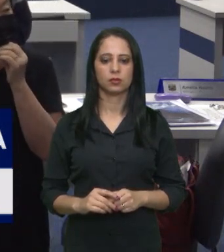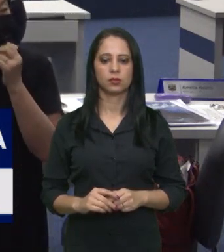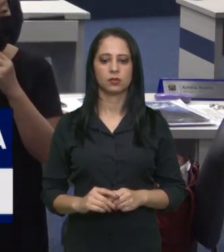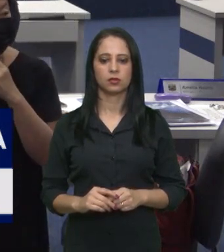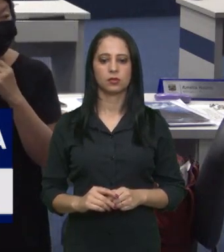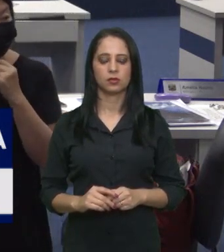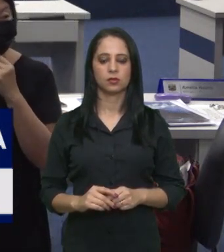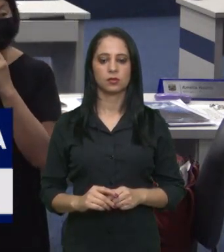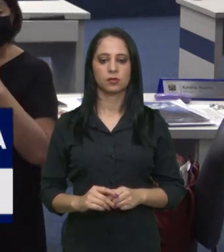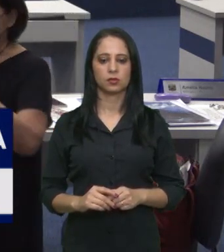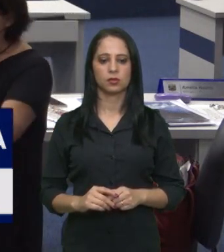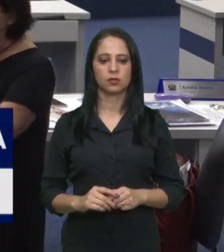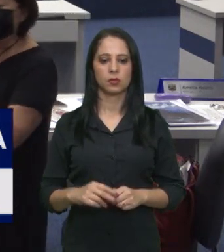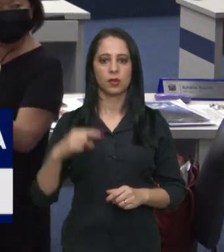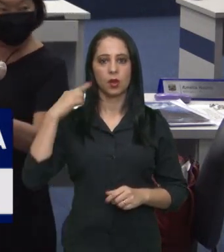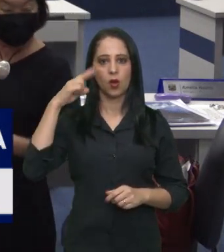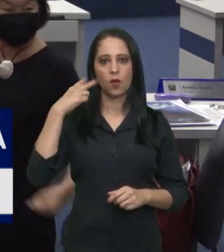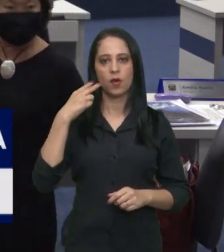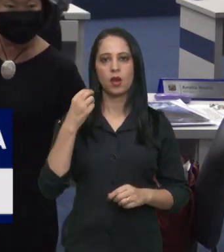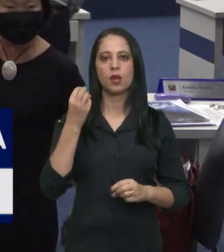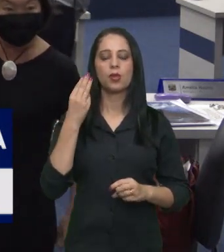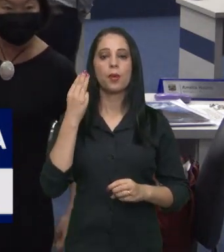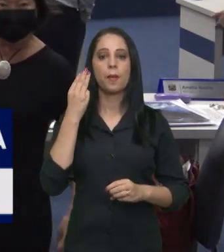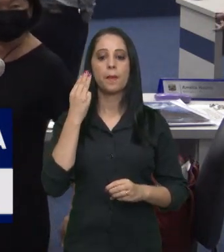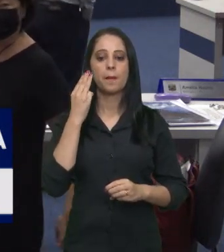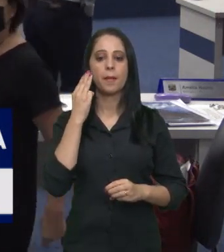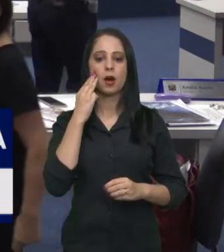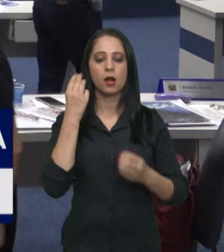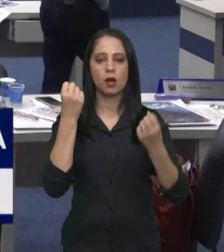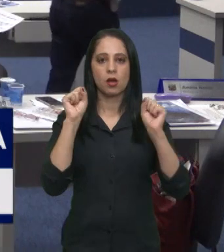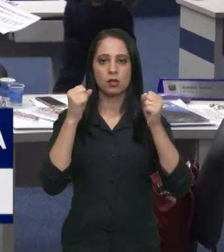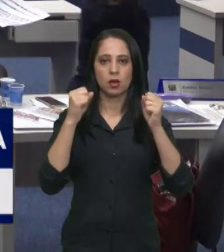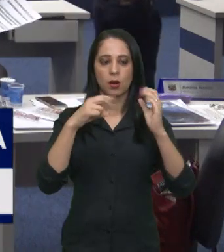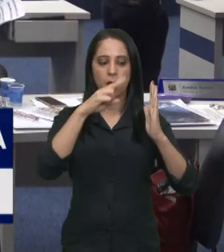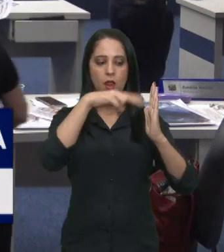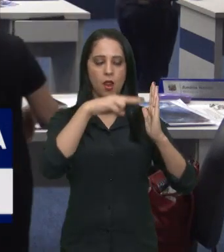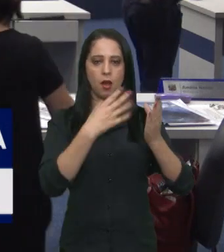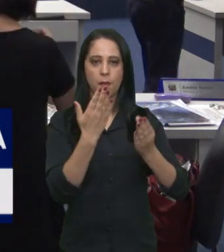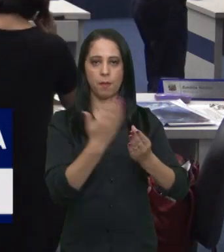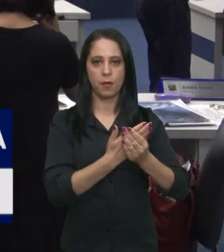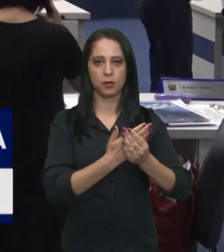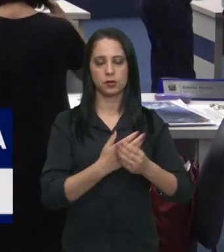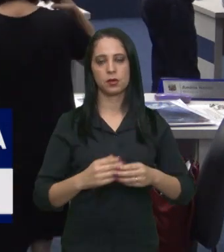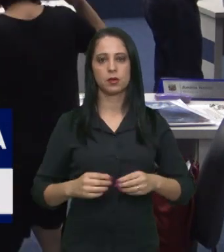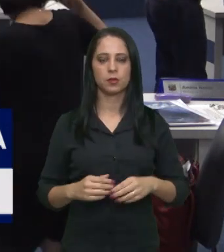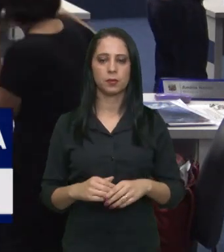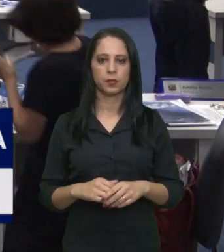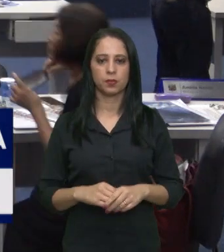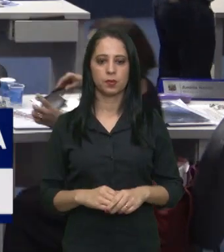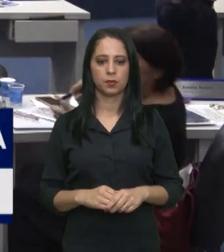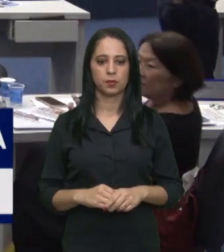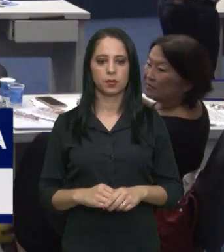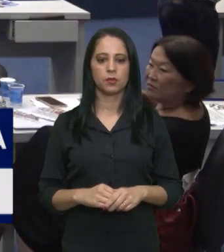Ao vereador Marcão da Academia, que faça a leitura dos processos para a ciência dos senhores vereadores.